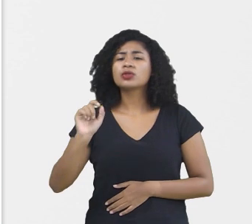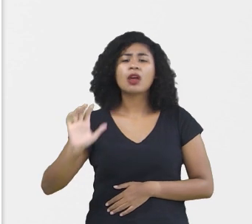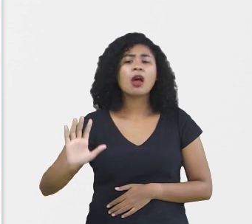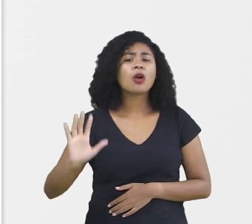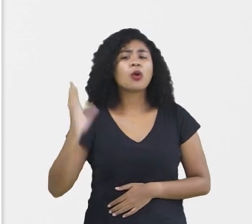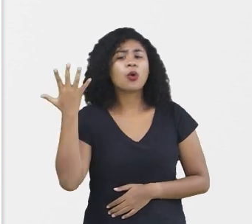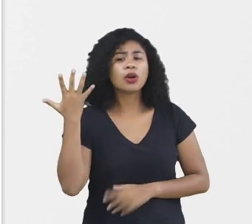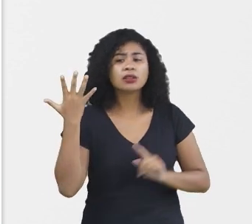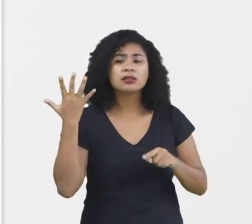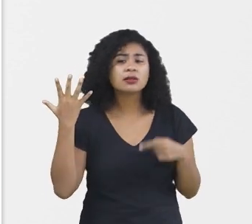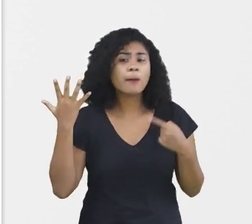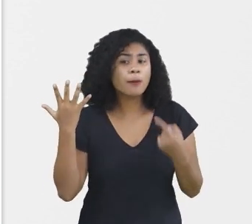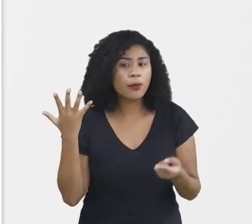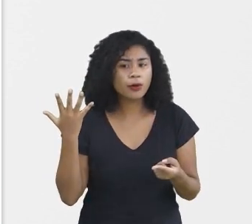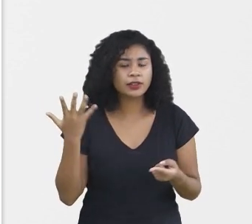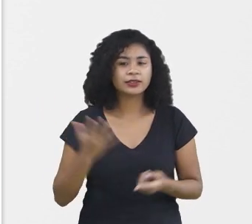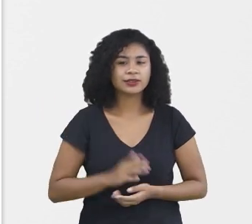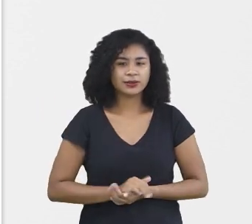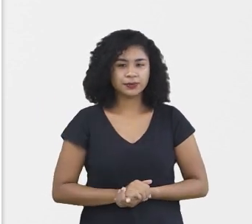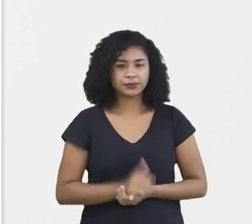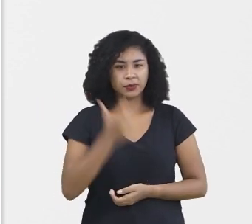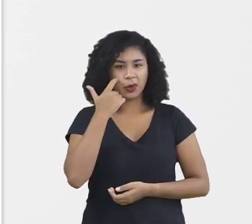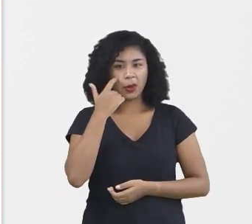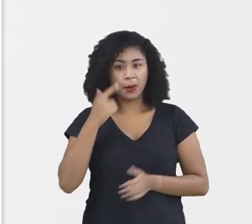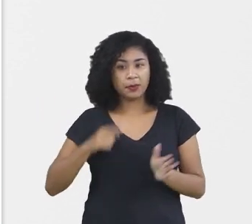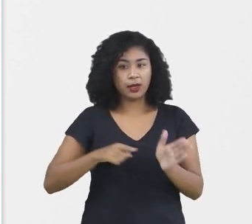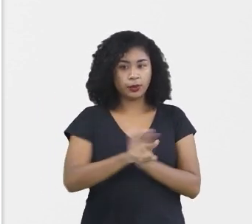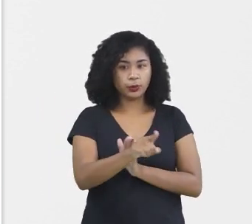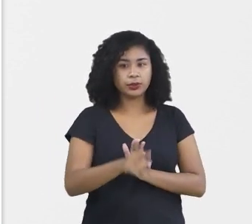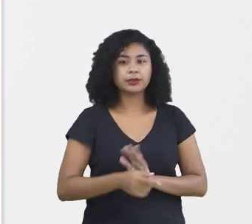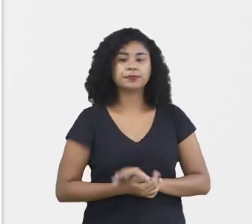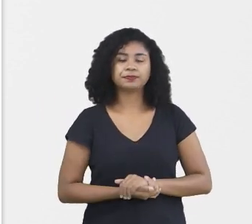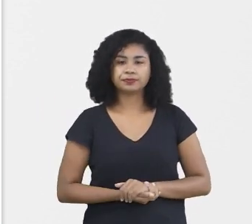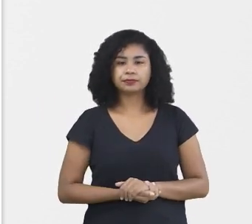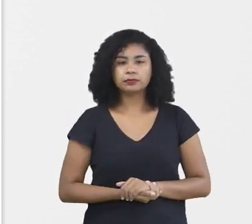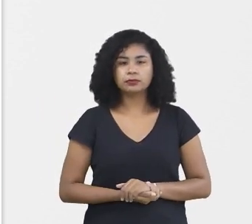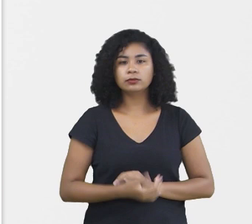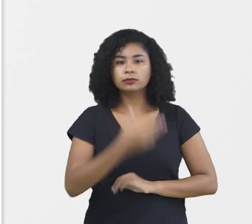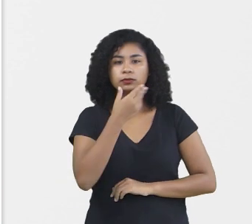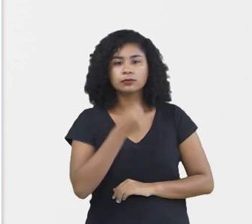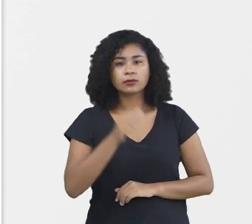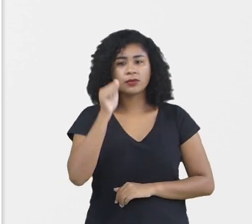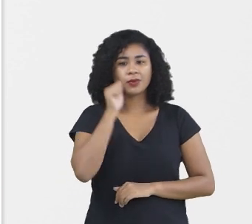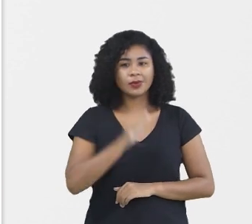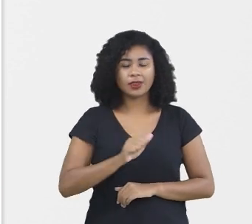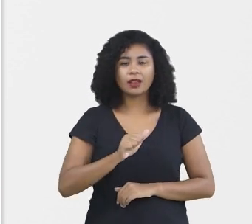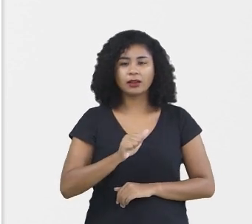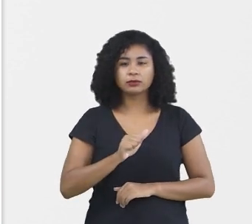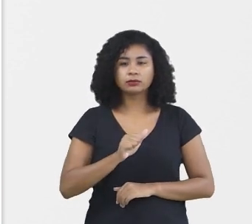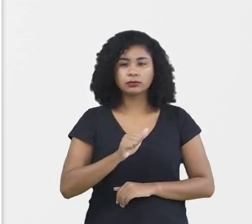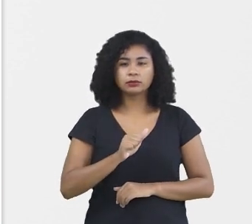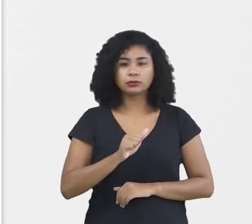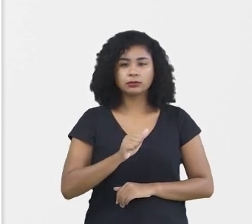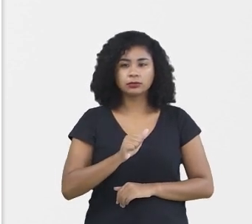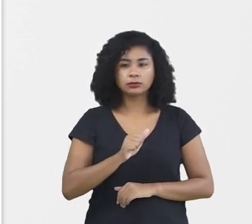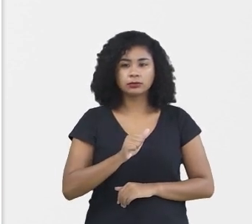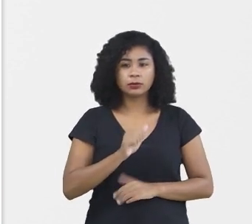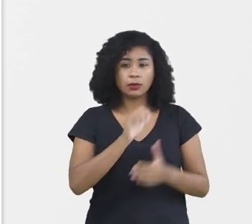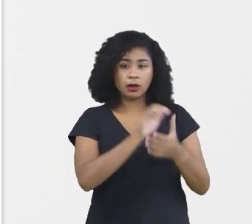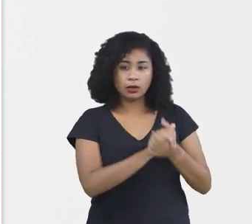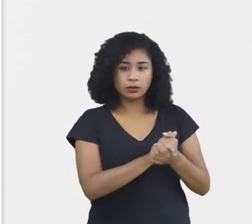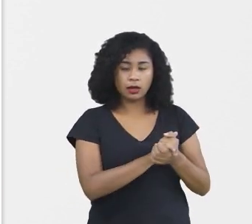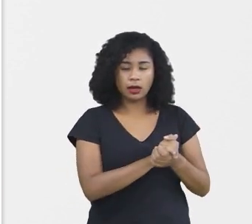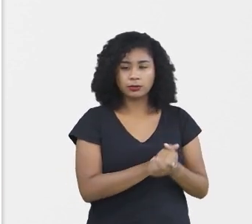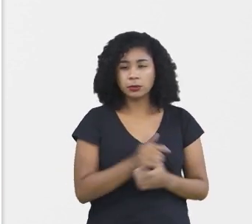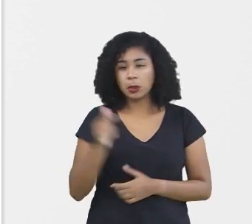acontece lá no enunciado da questão? O camponês e sua esposa foram chamados de tolos, né? Por que eles foram chamados